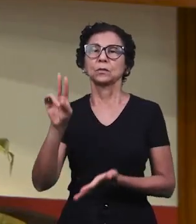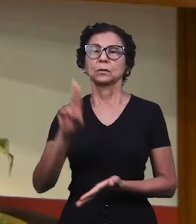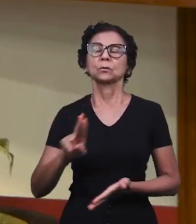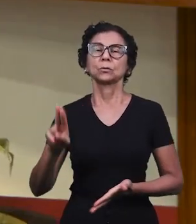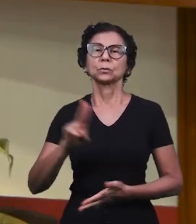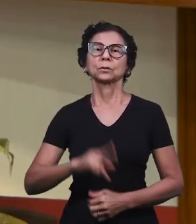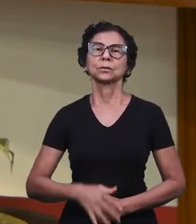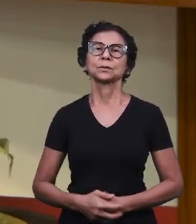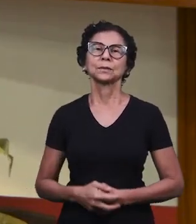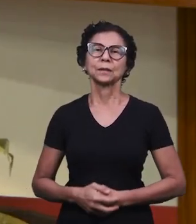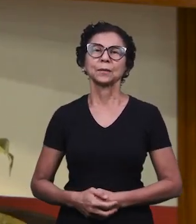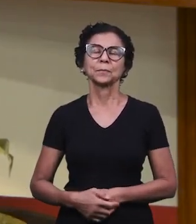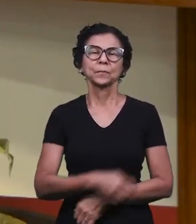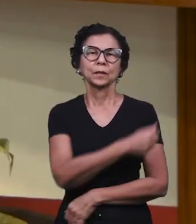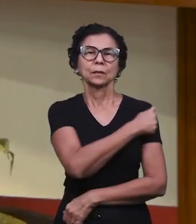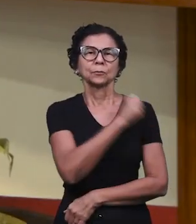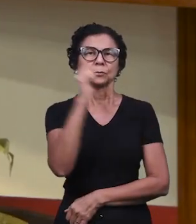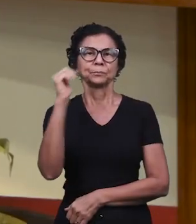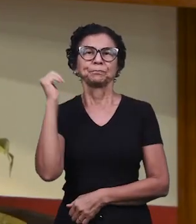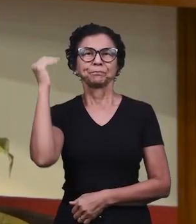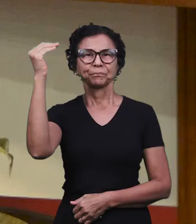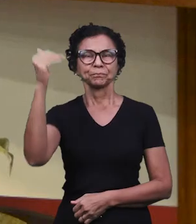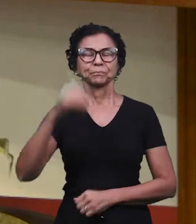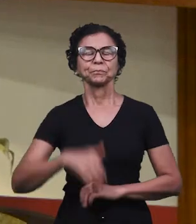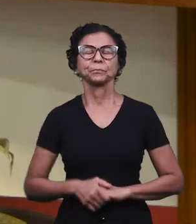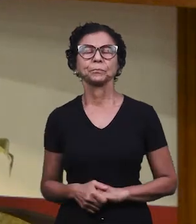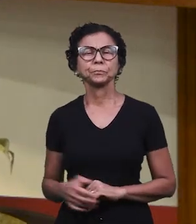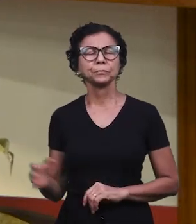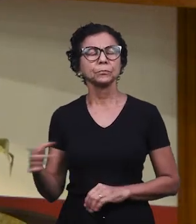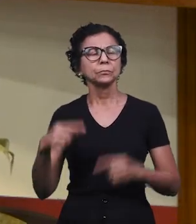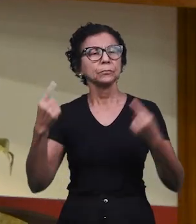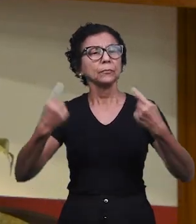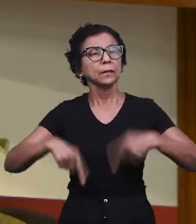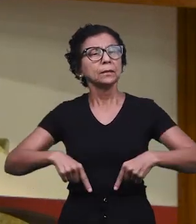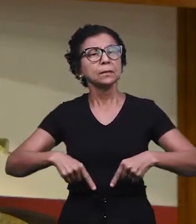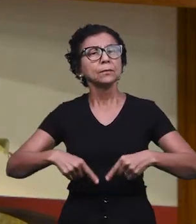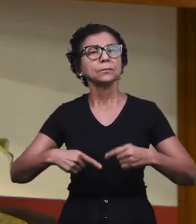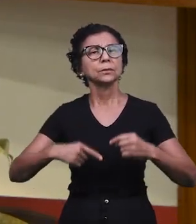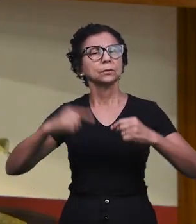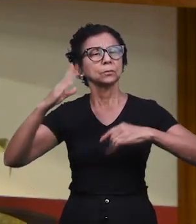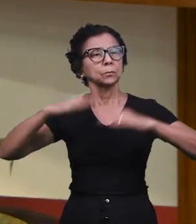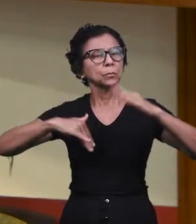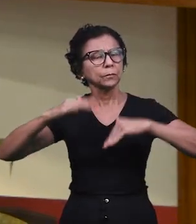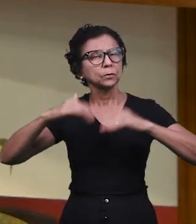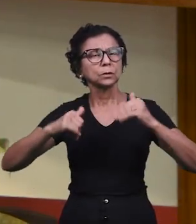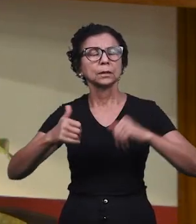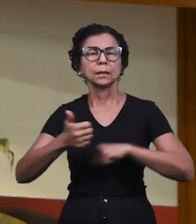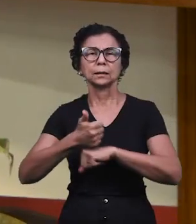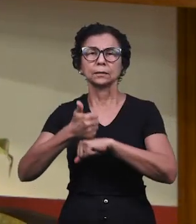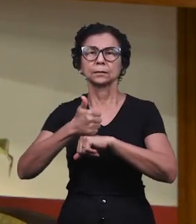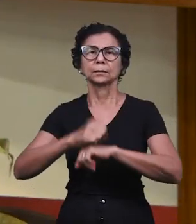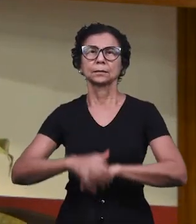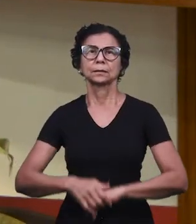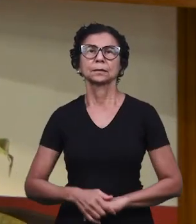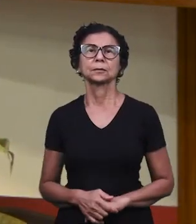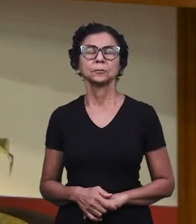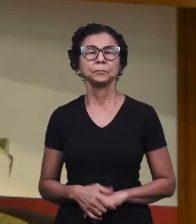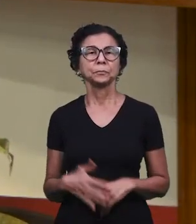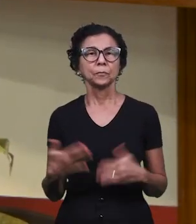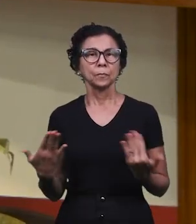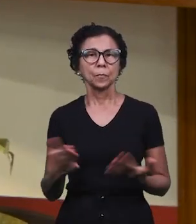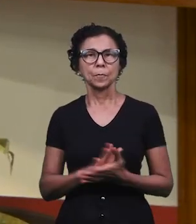da diretoria de fabricação, quais foram os desafios profissionais dentro desse... Muito bem. Então, a